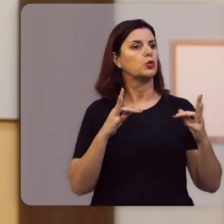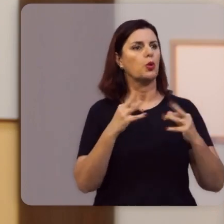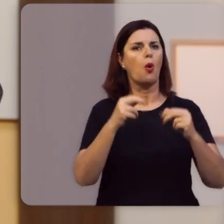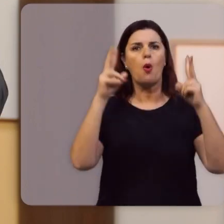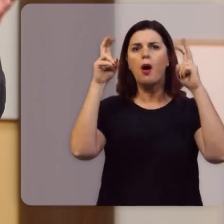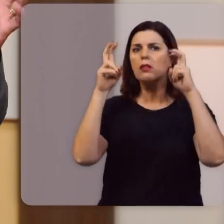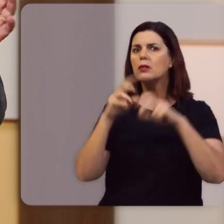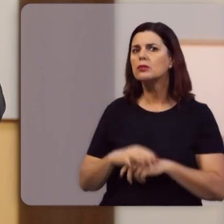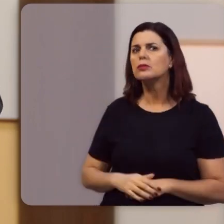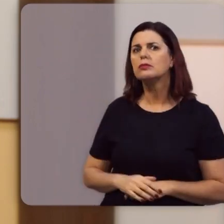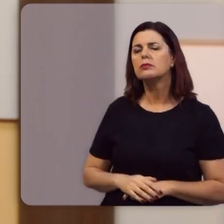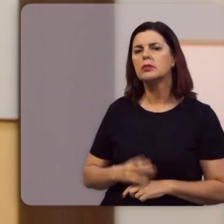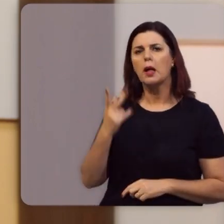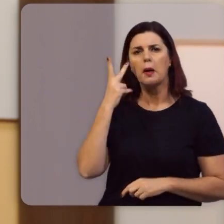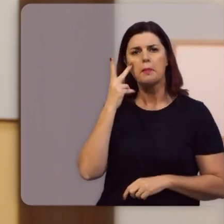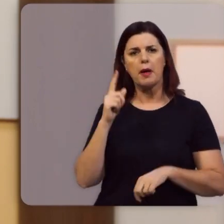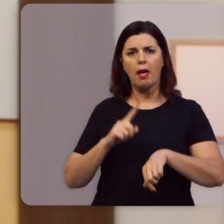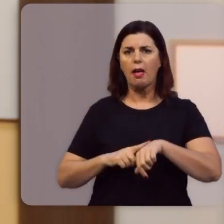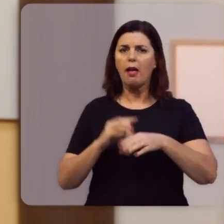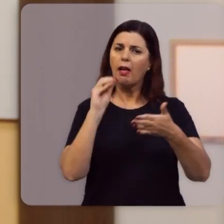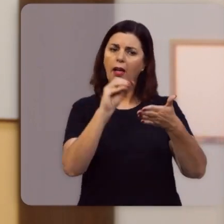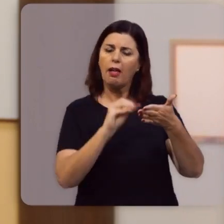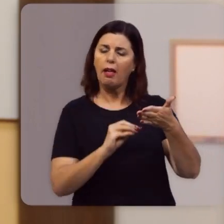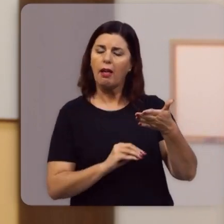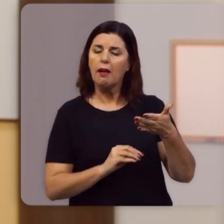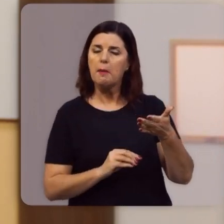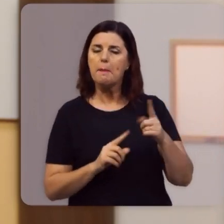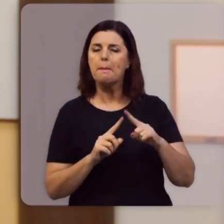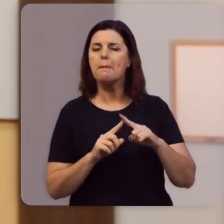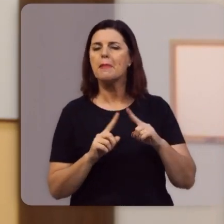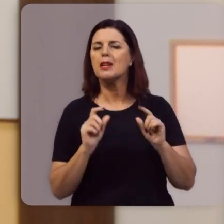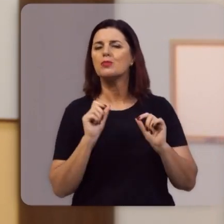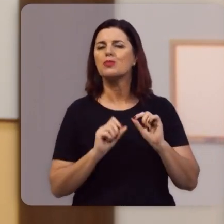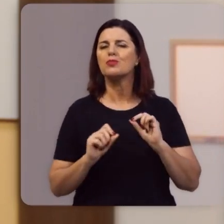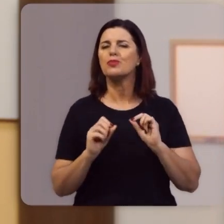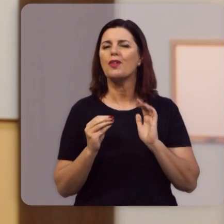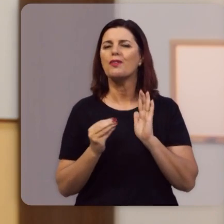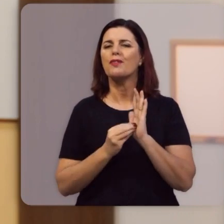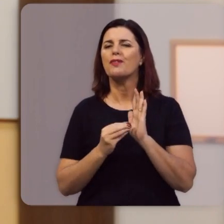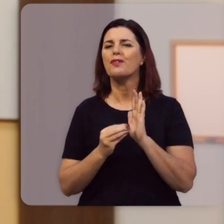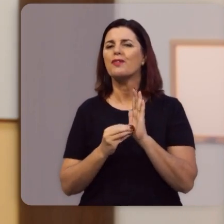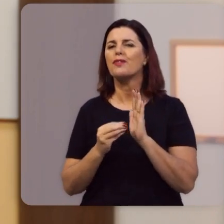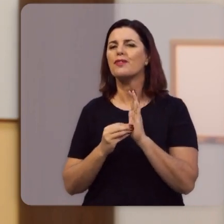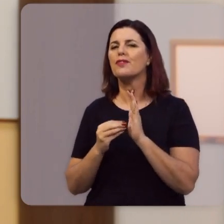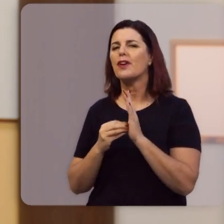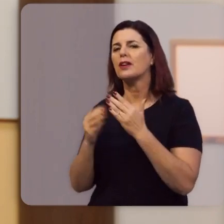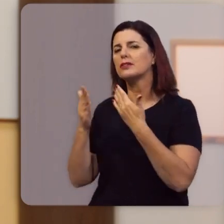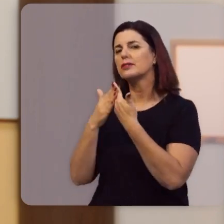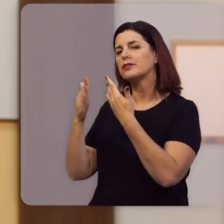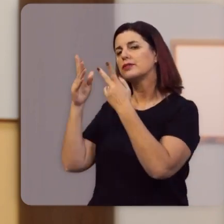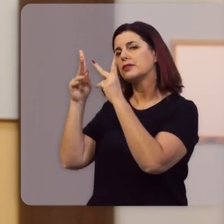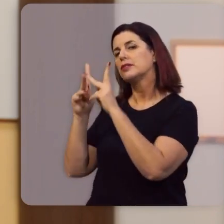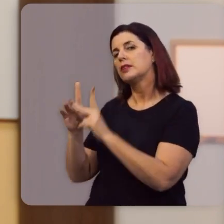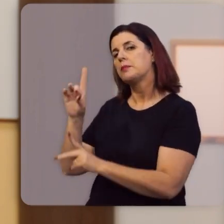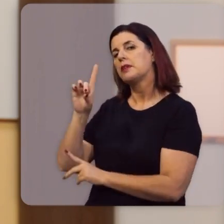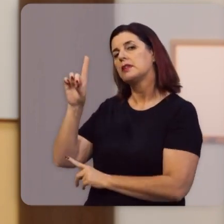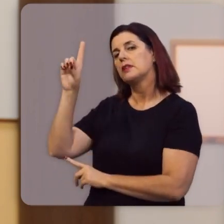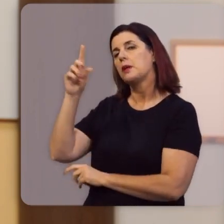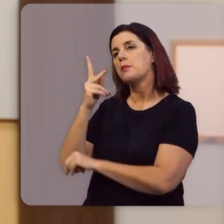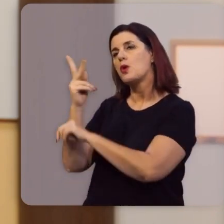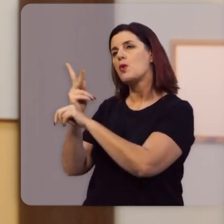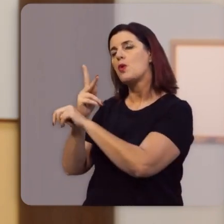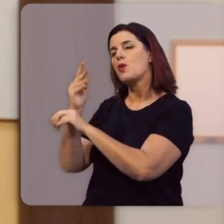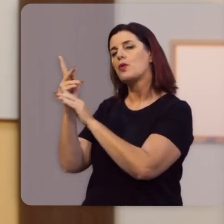os assuntos da agenda humana, mas elas não encontram tempo para estarem a sós com Deus, para